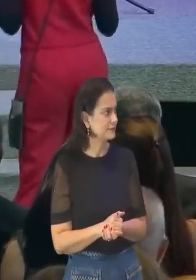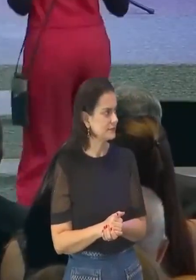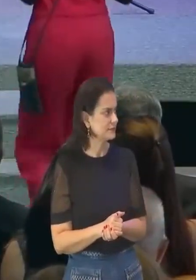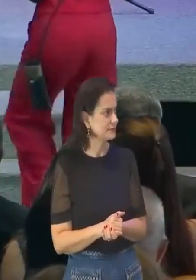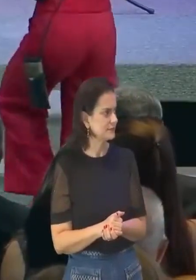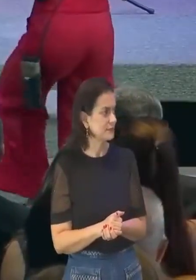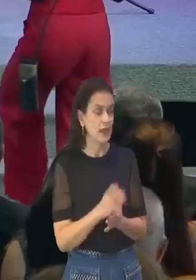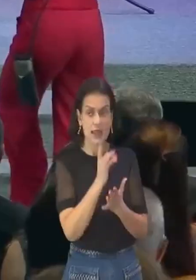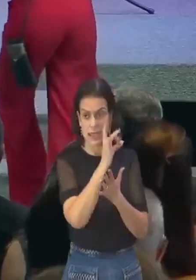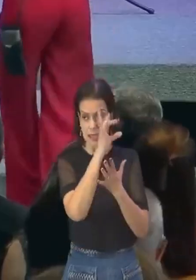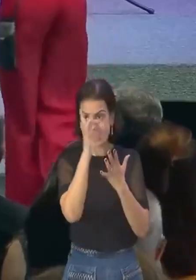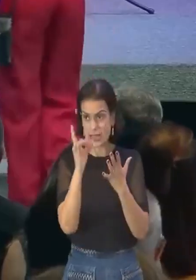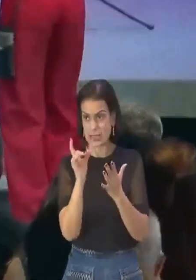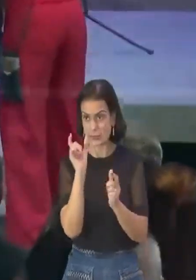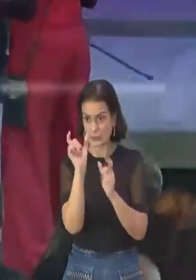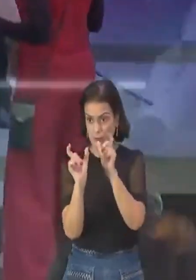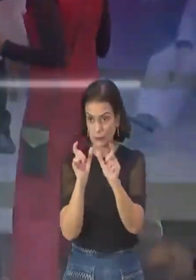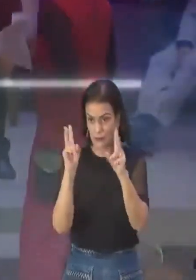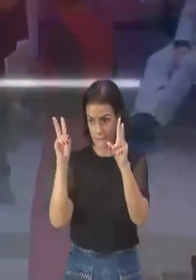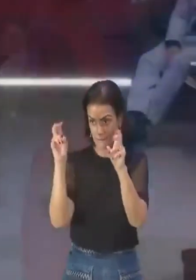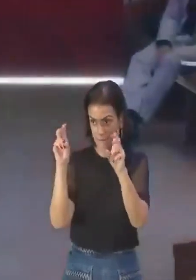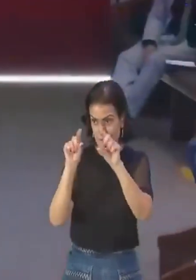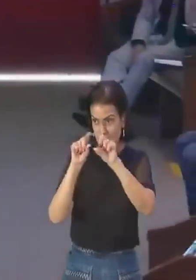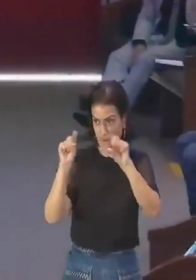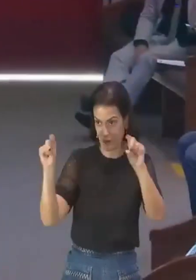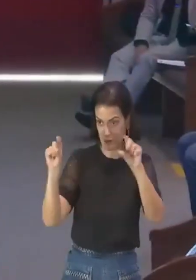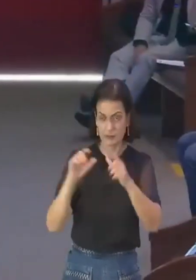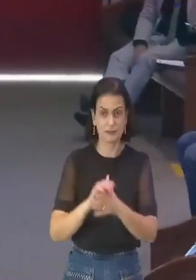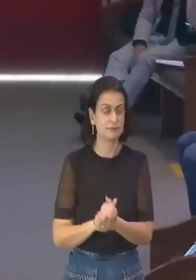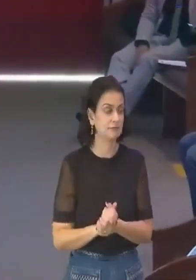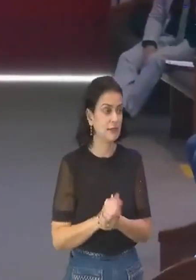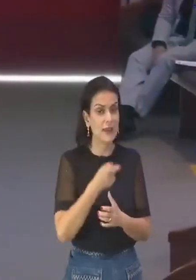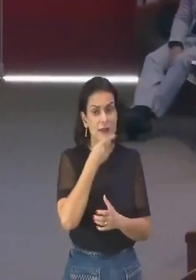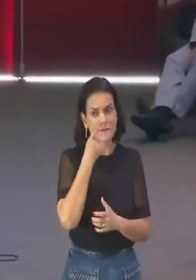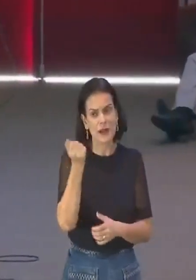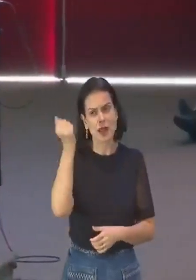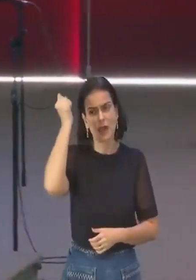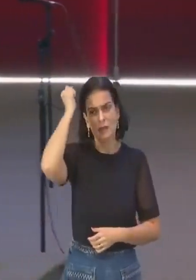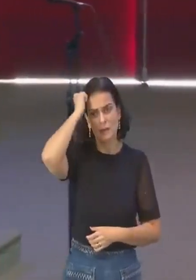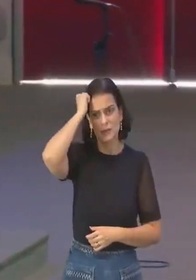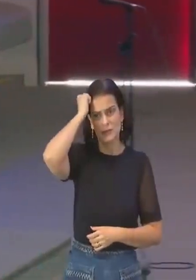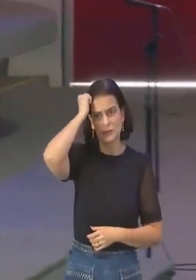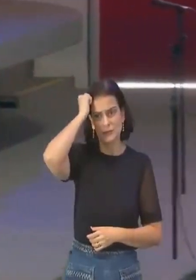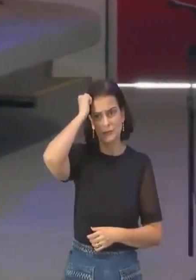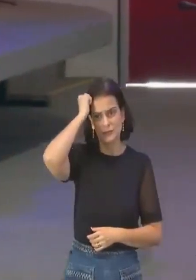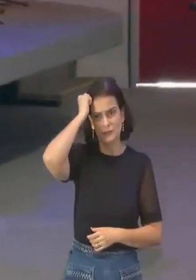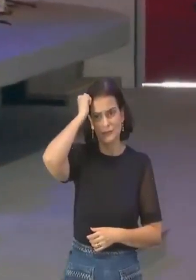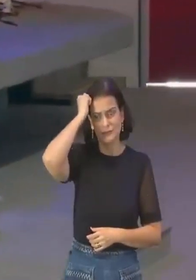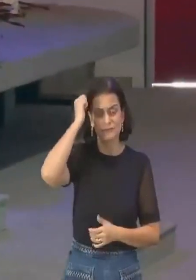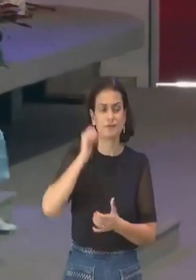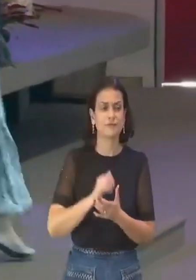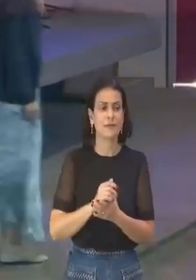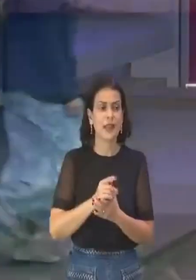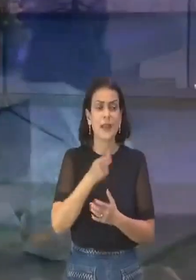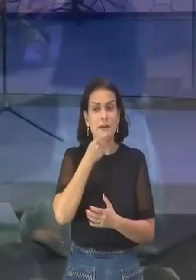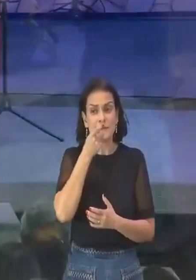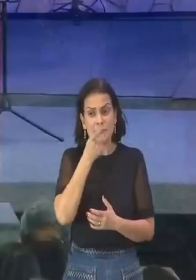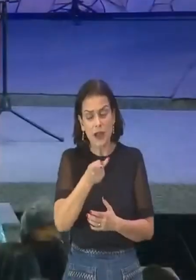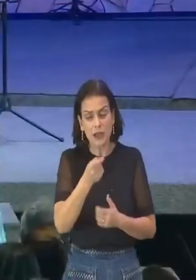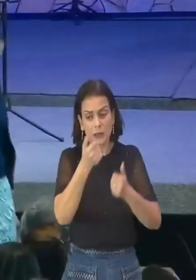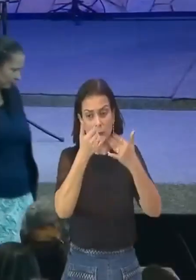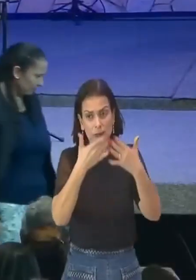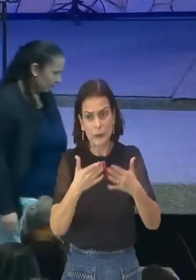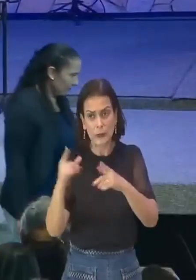que cada uma dessas falas, eu falo sobre arrependimento, obrigado. Eu falo sobre